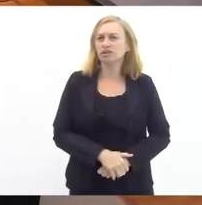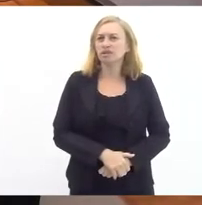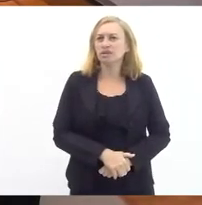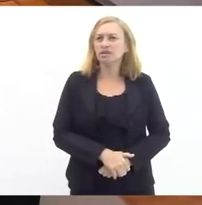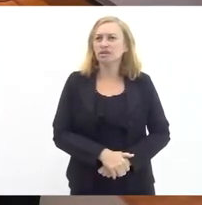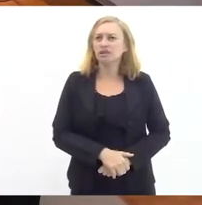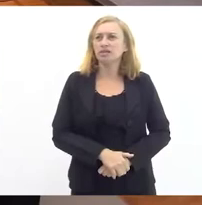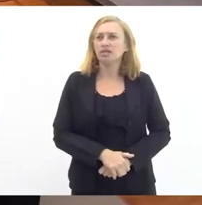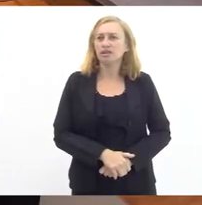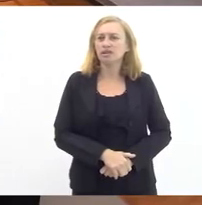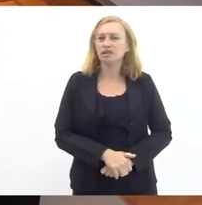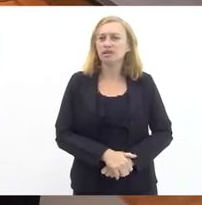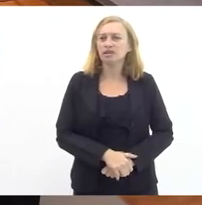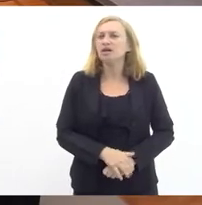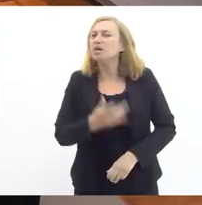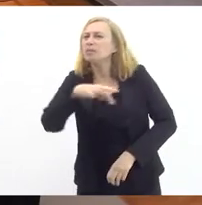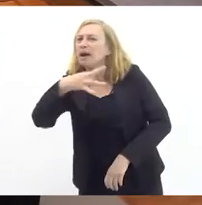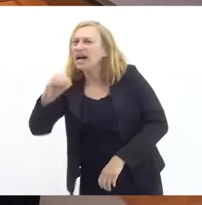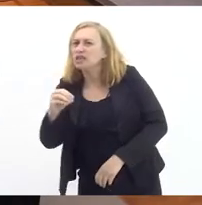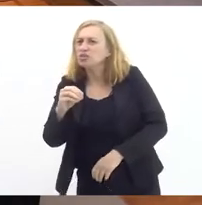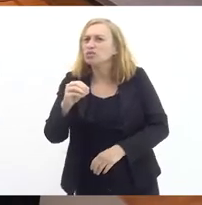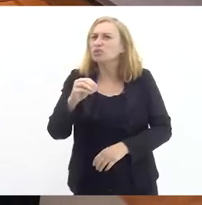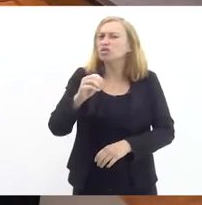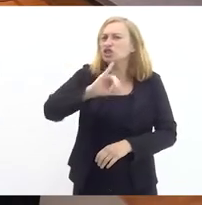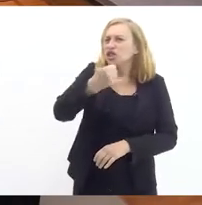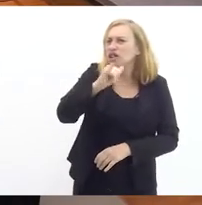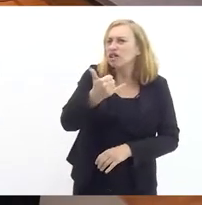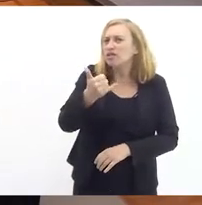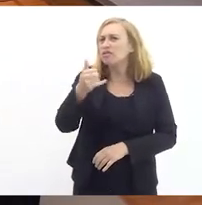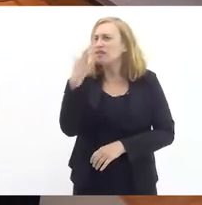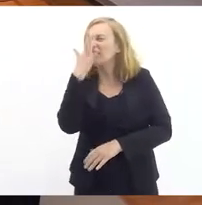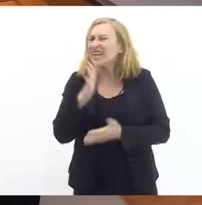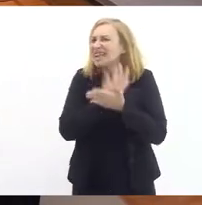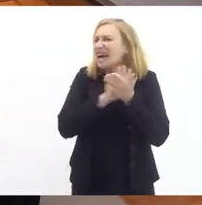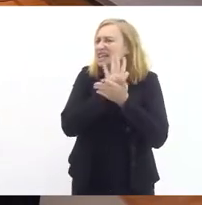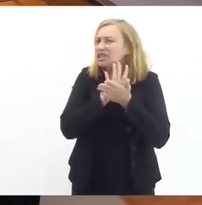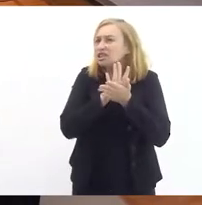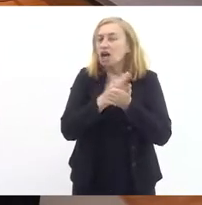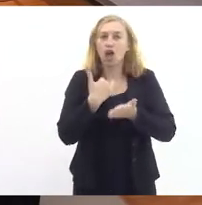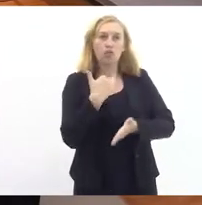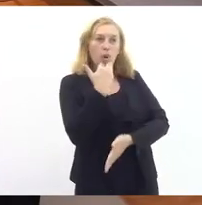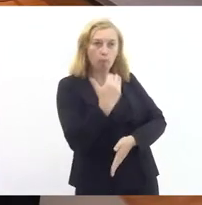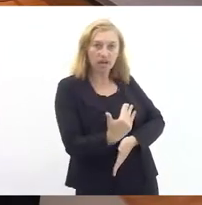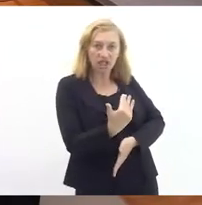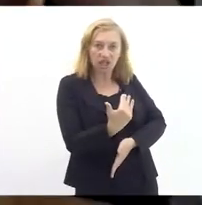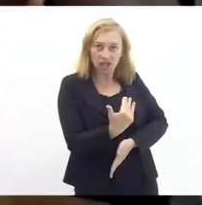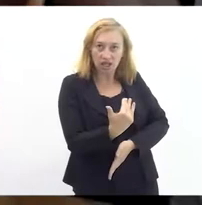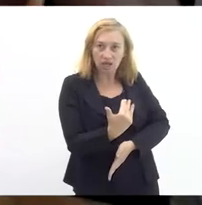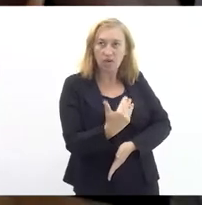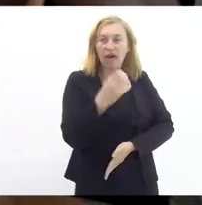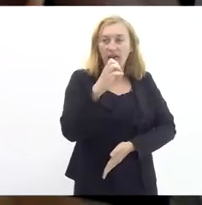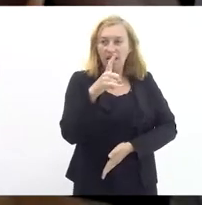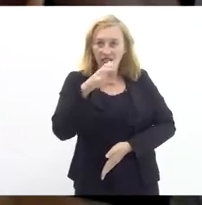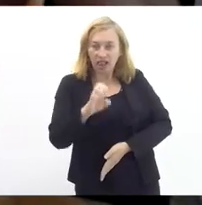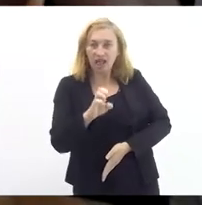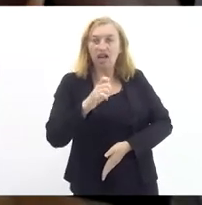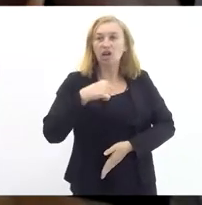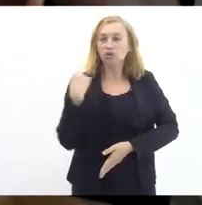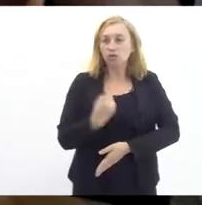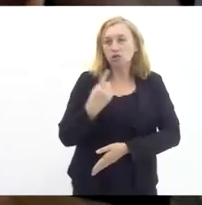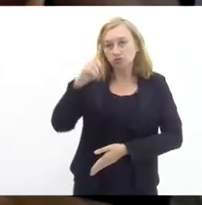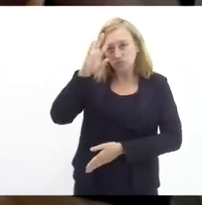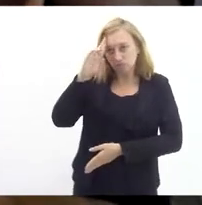alguma... Março, janeiro, fevereiro e março? Não tem nada? Eu vou pedir para o Ed, porque é o nosso gerente da